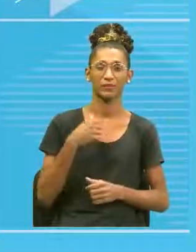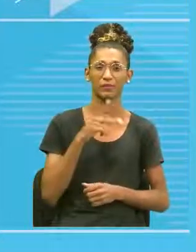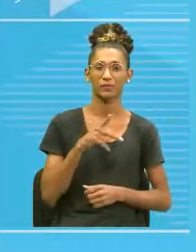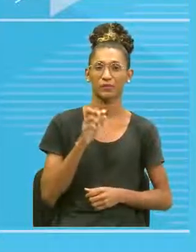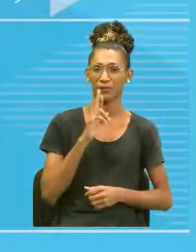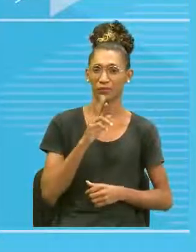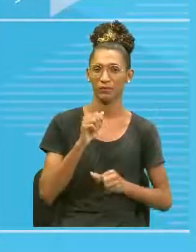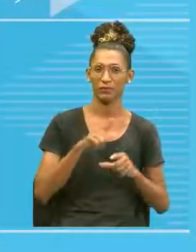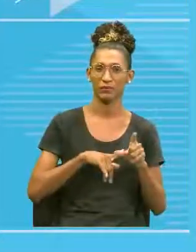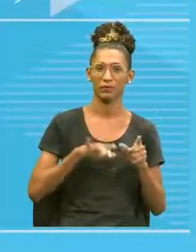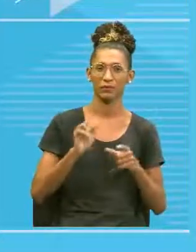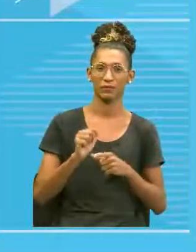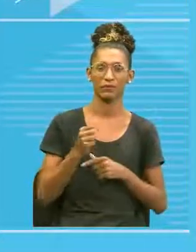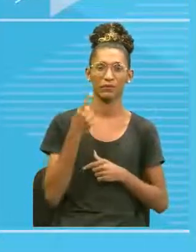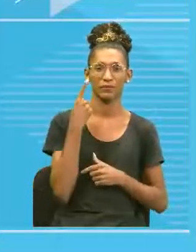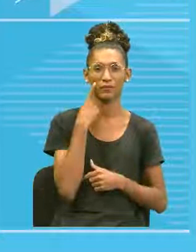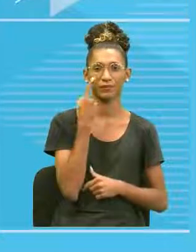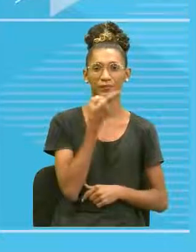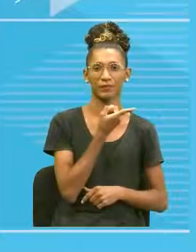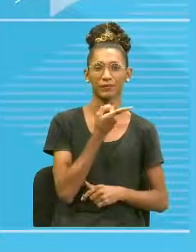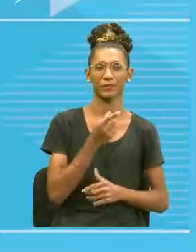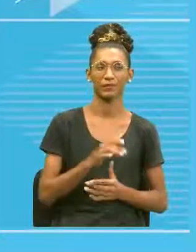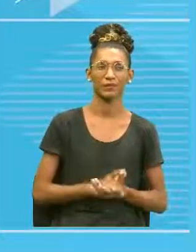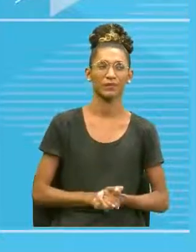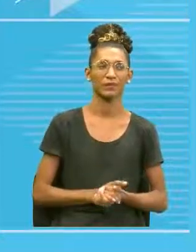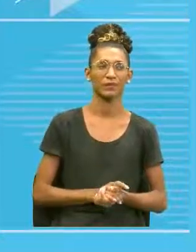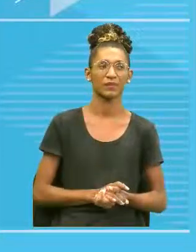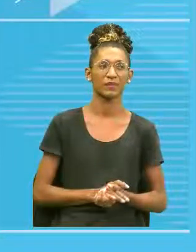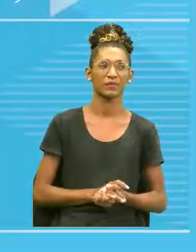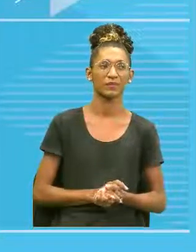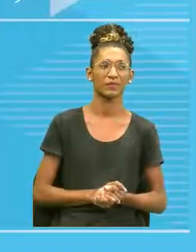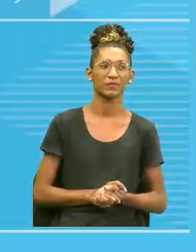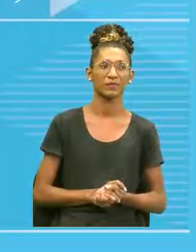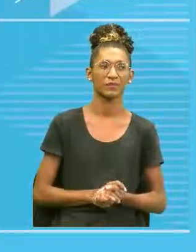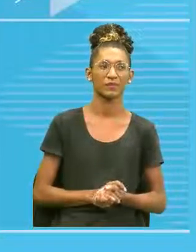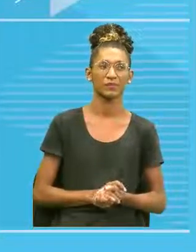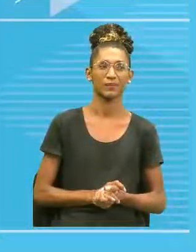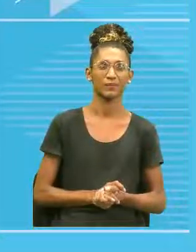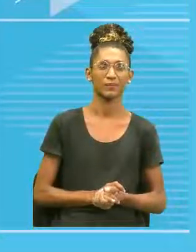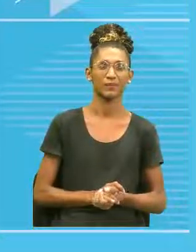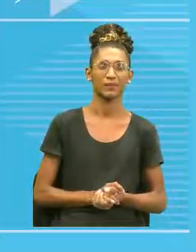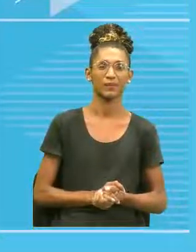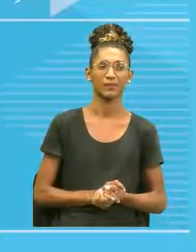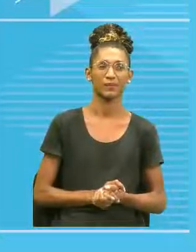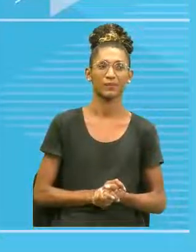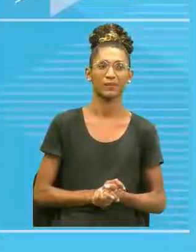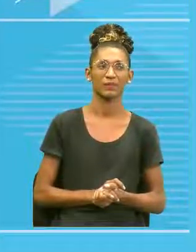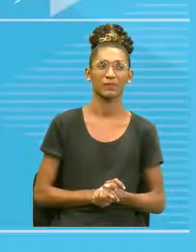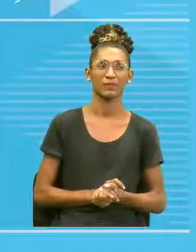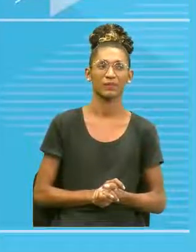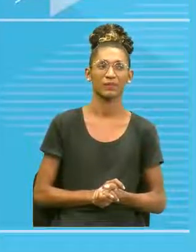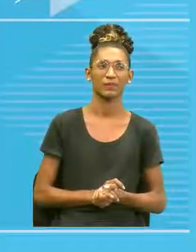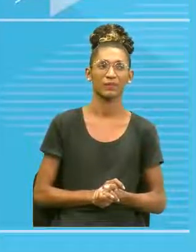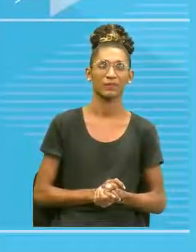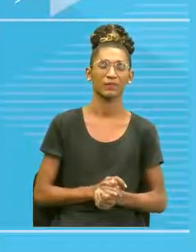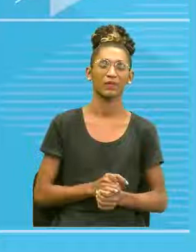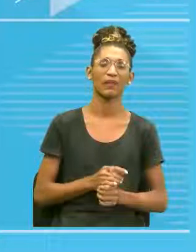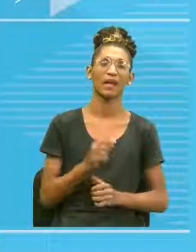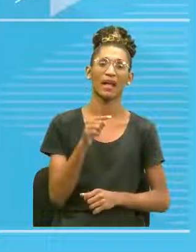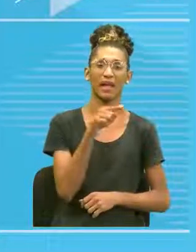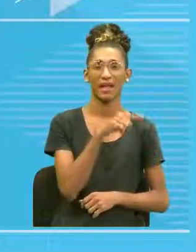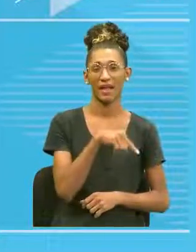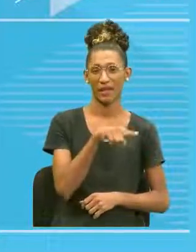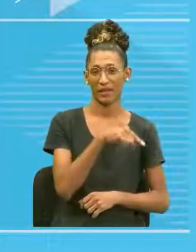nos ticos havia ido à la Fiesta quando vou viu romance los ticos' dos